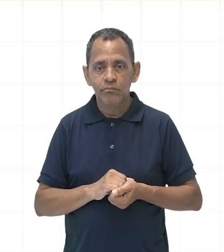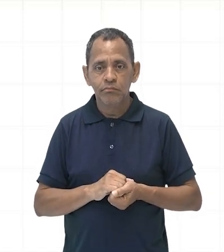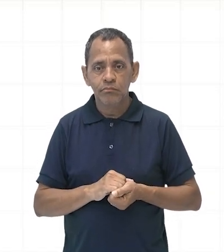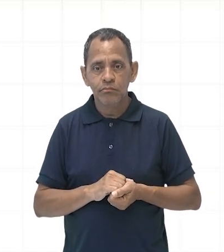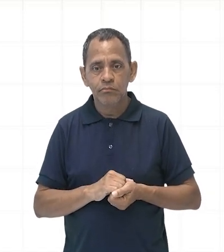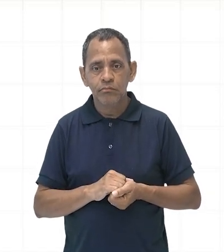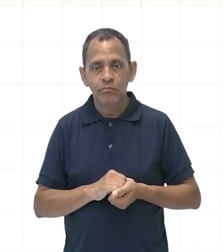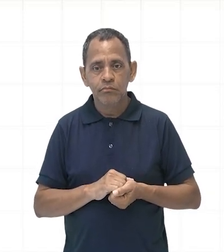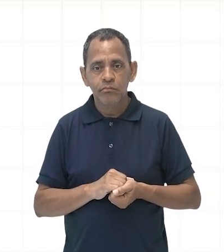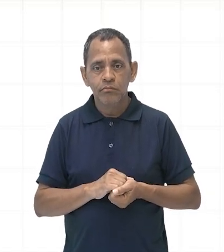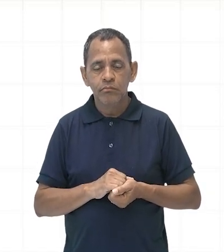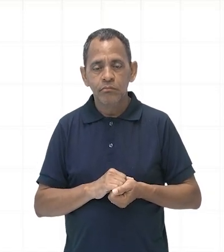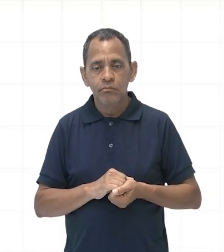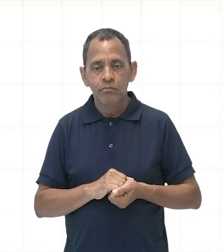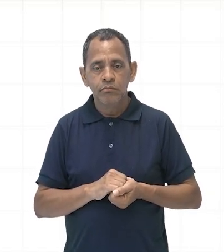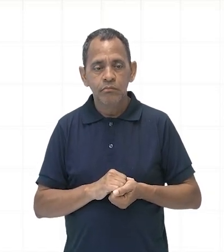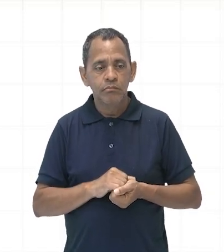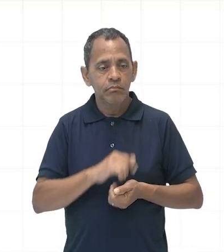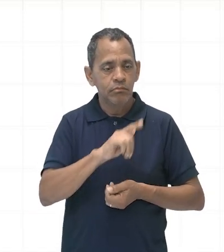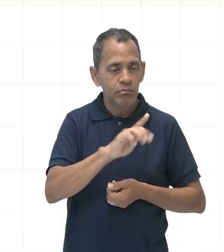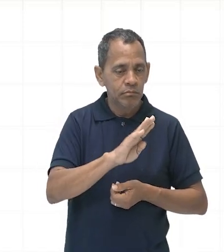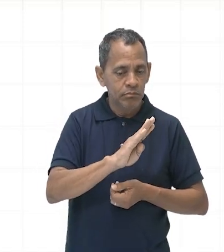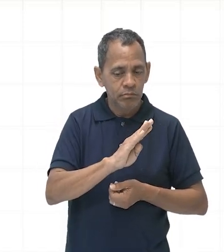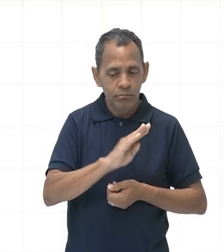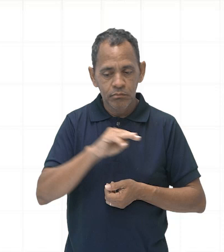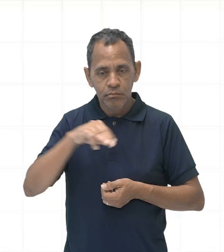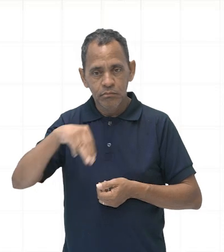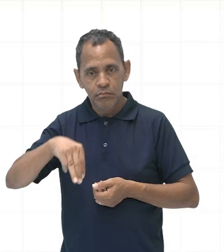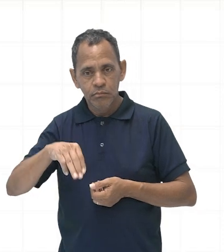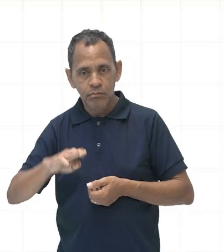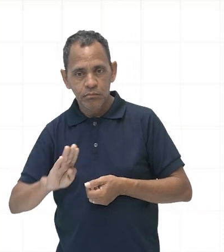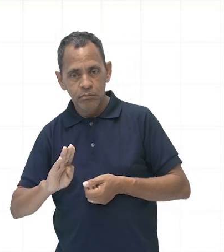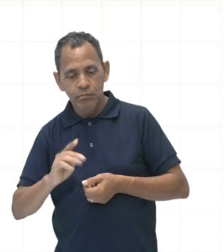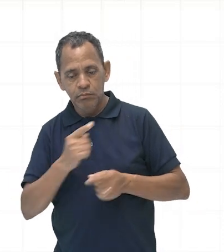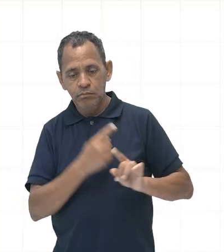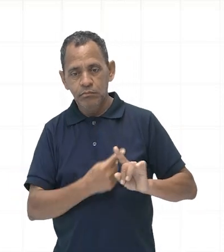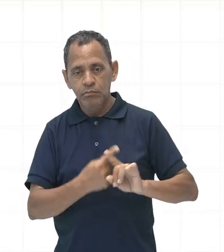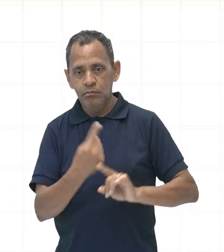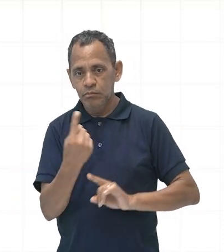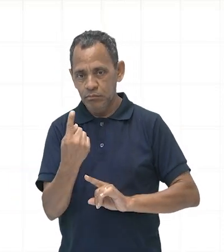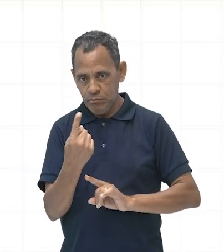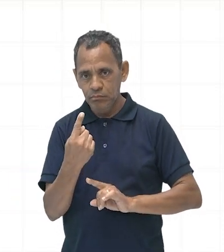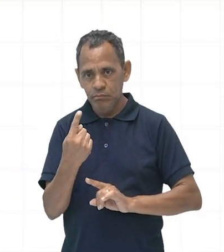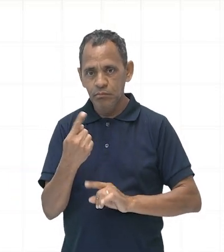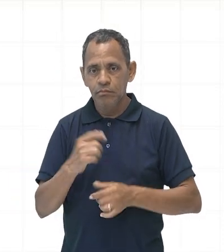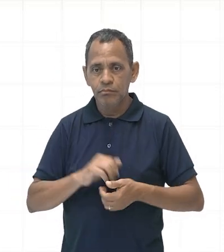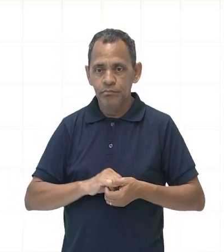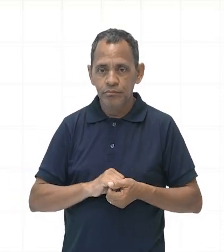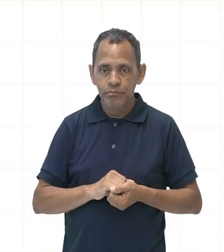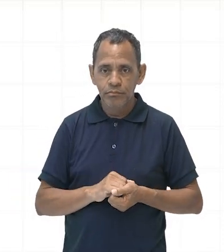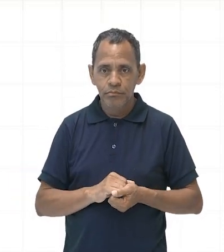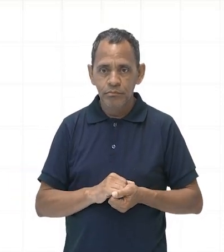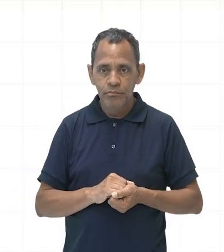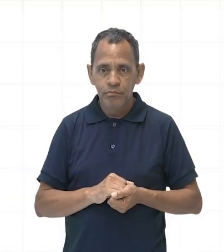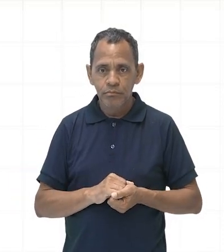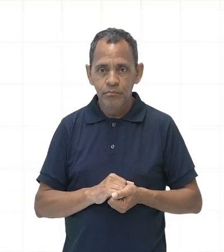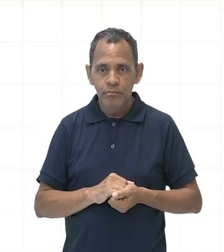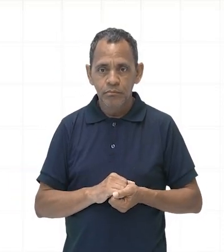multiplicar uma vez. Para sair de megabyte e chegar em kilobyte, ele vai multiplicar mais uma